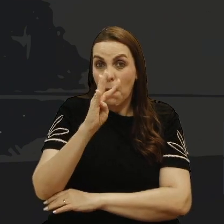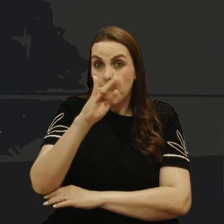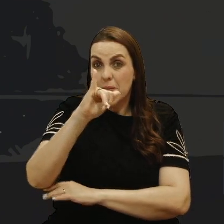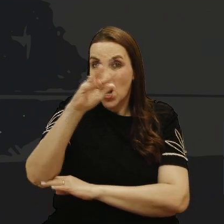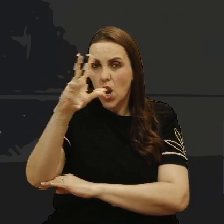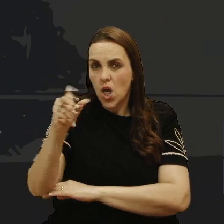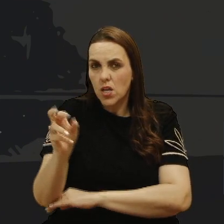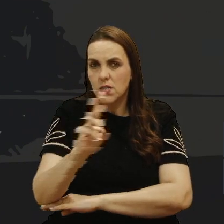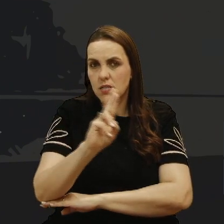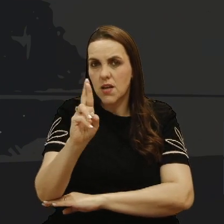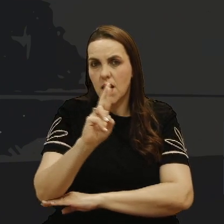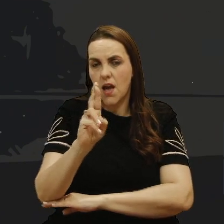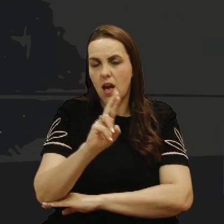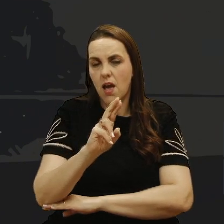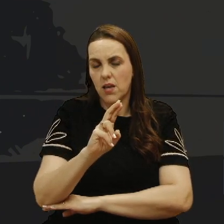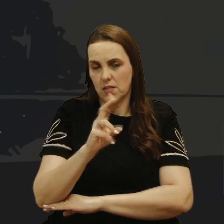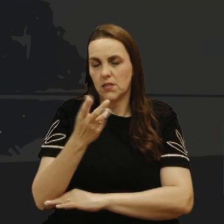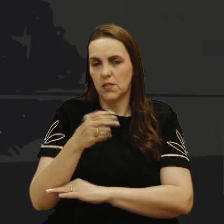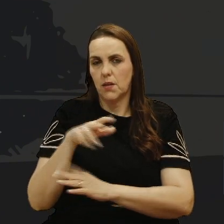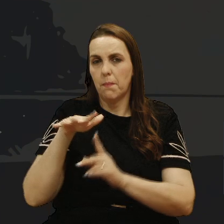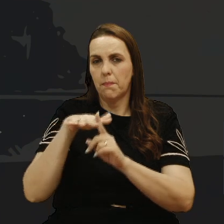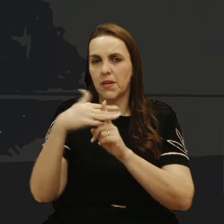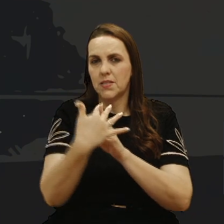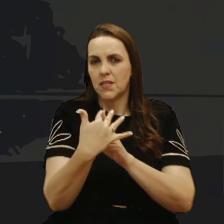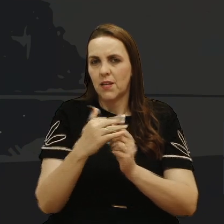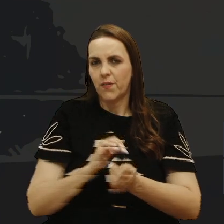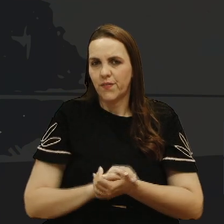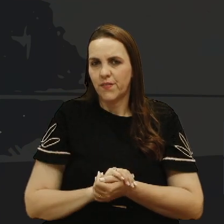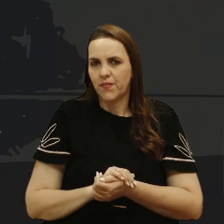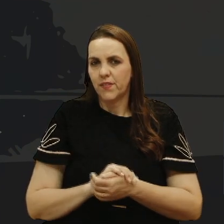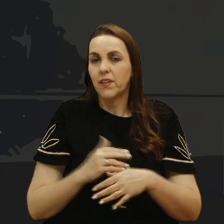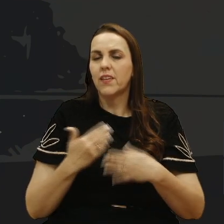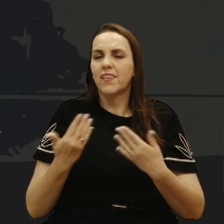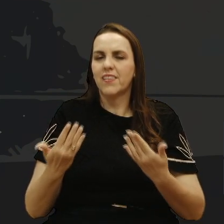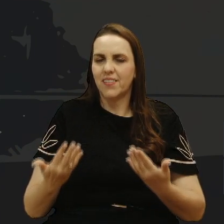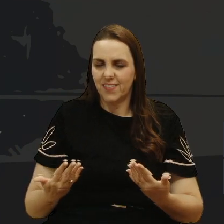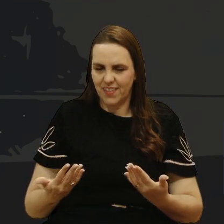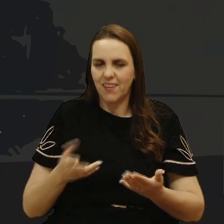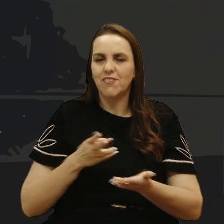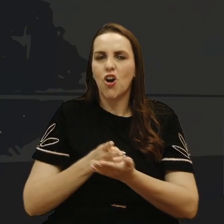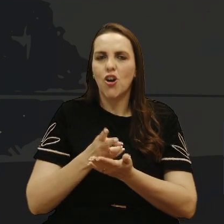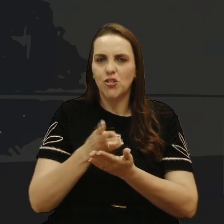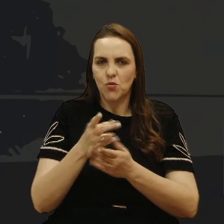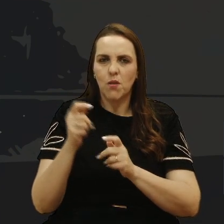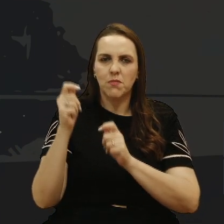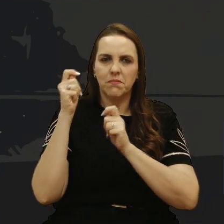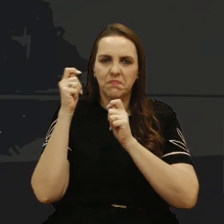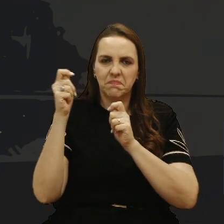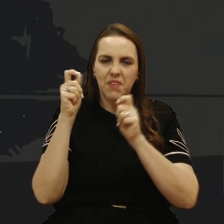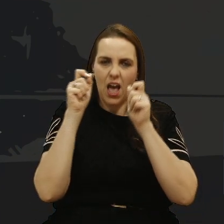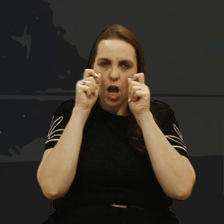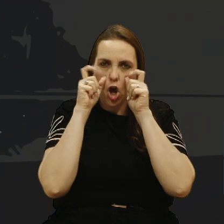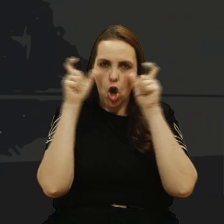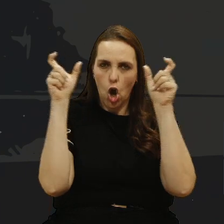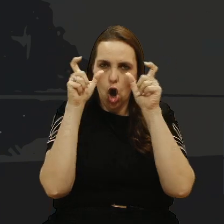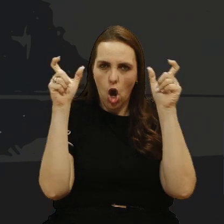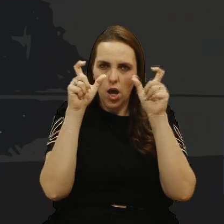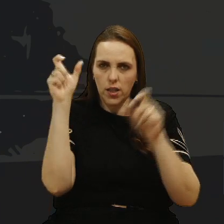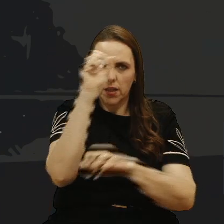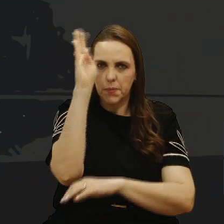de reais no Banco Central. Então, seguimos com a nossa campanha do Acorda Brasil, para